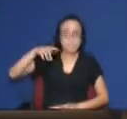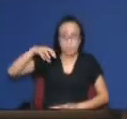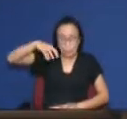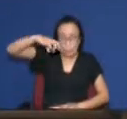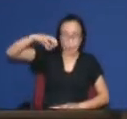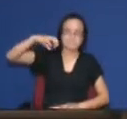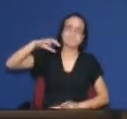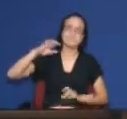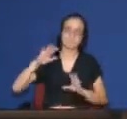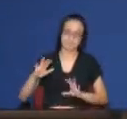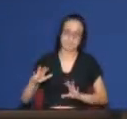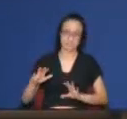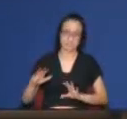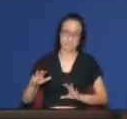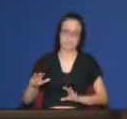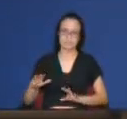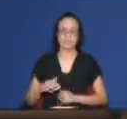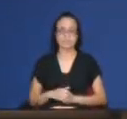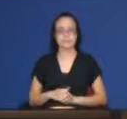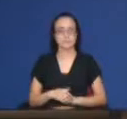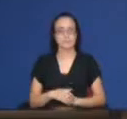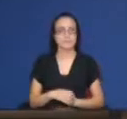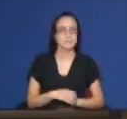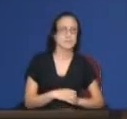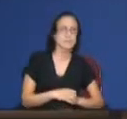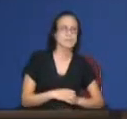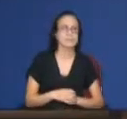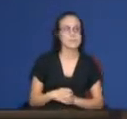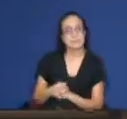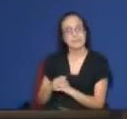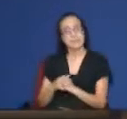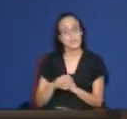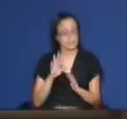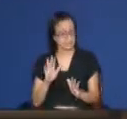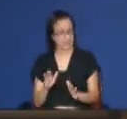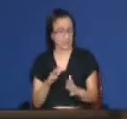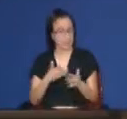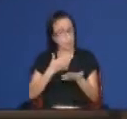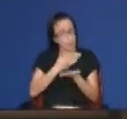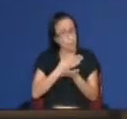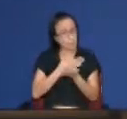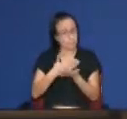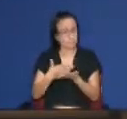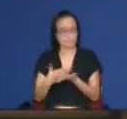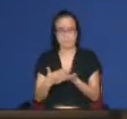tendo dificuldade para abastecimento. A partir daí, uma série de outras